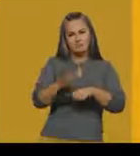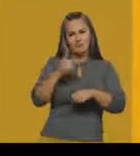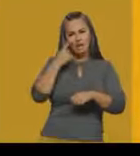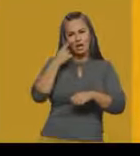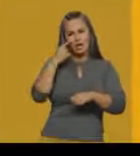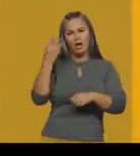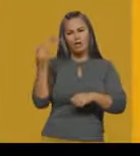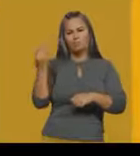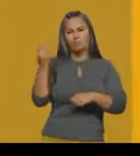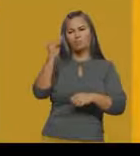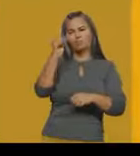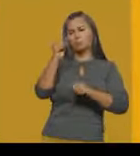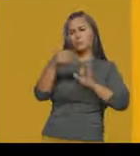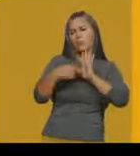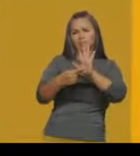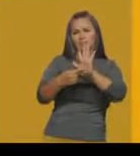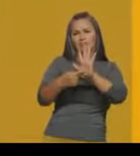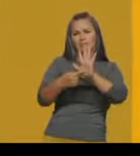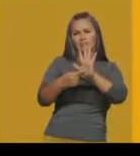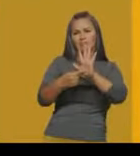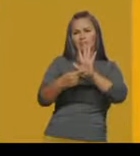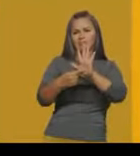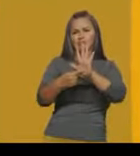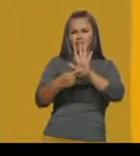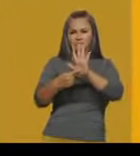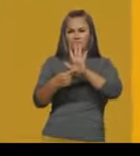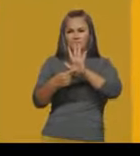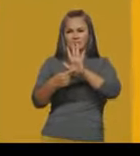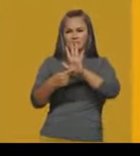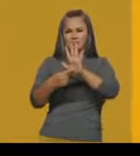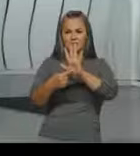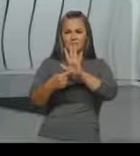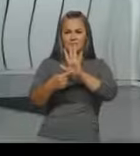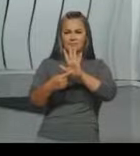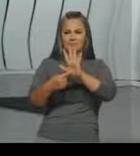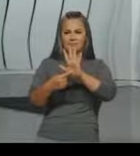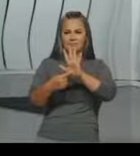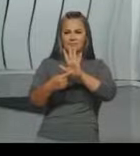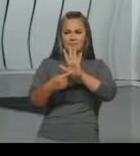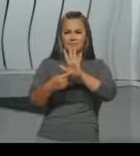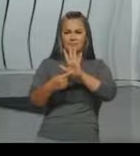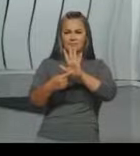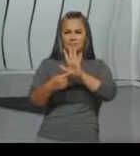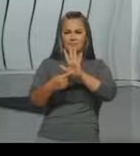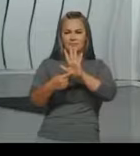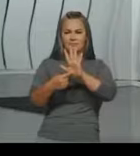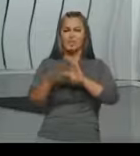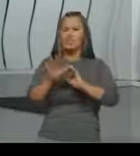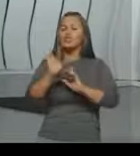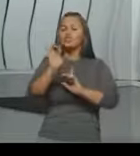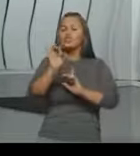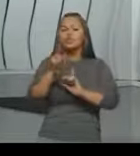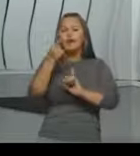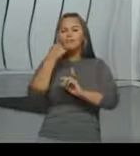alguns valores que eu vou trabalhar agora, convertendo para radiano, sem usar a fórmula, para